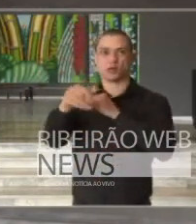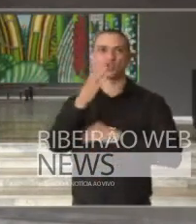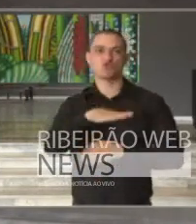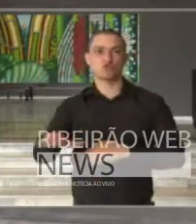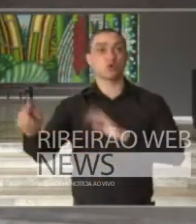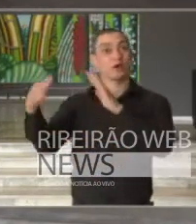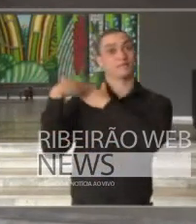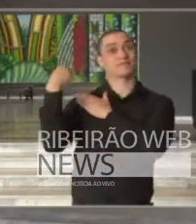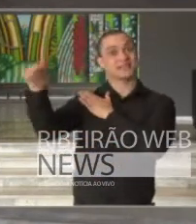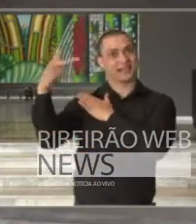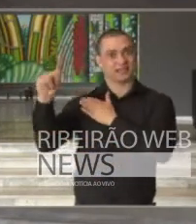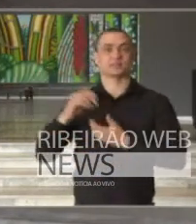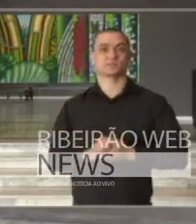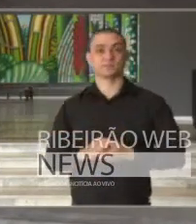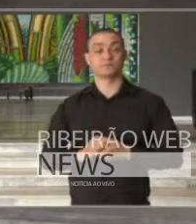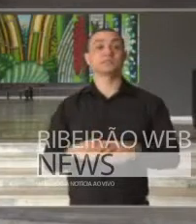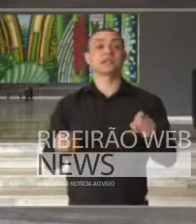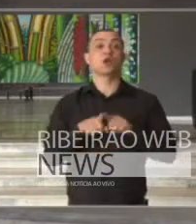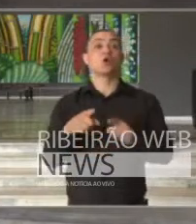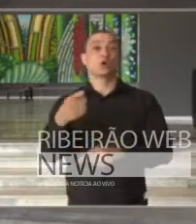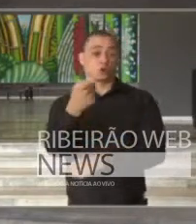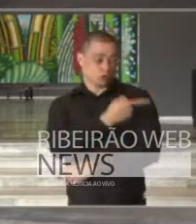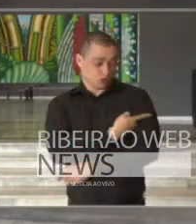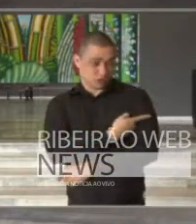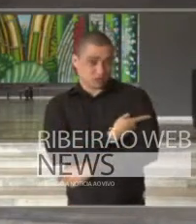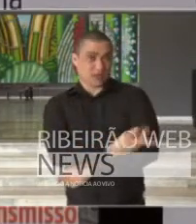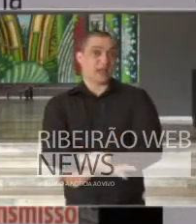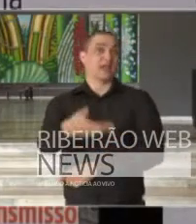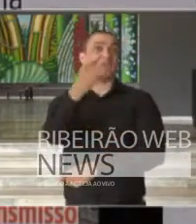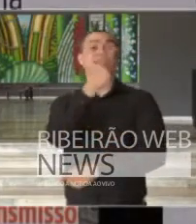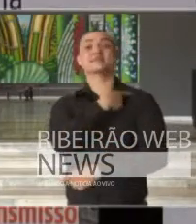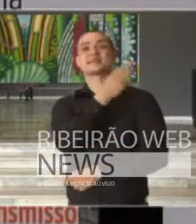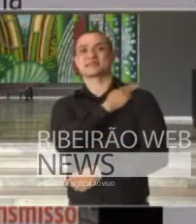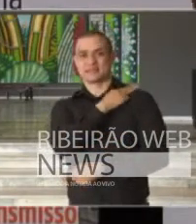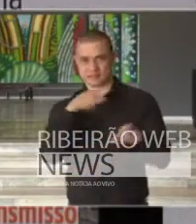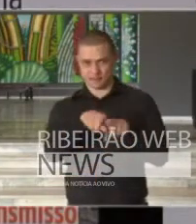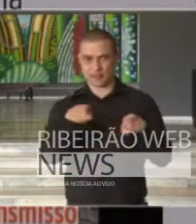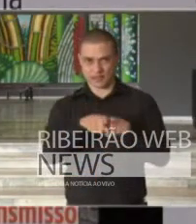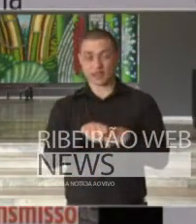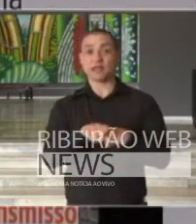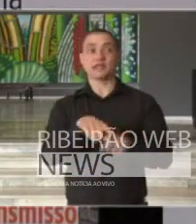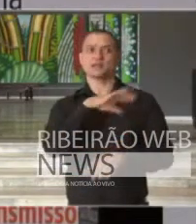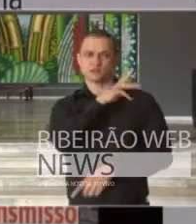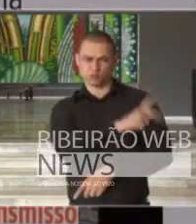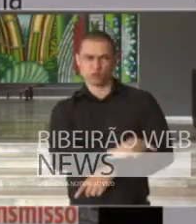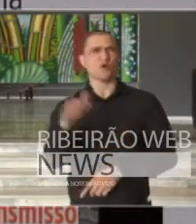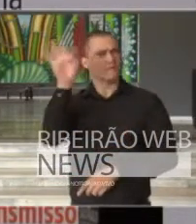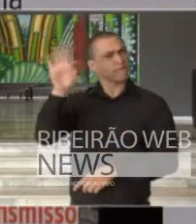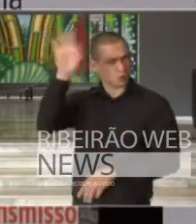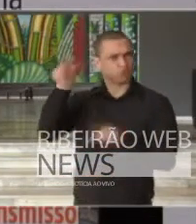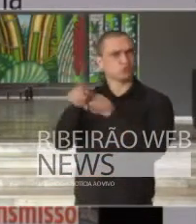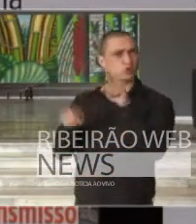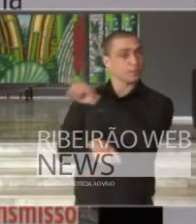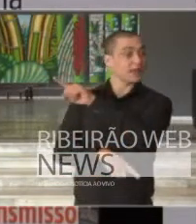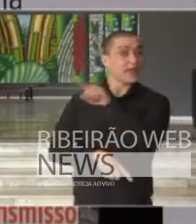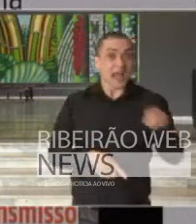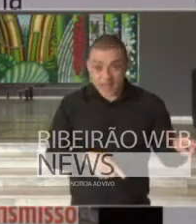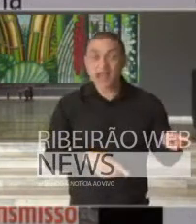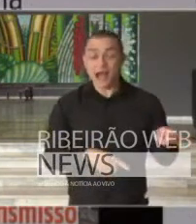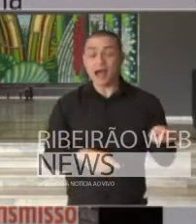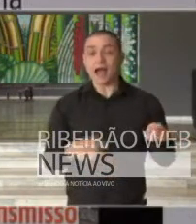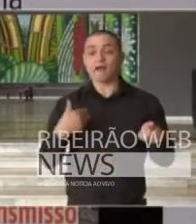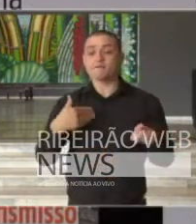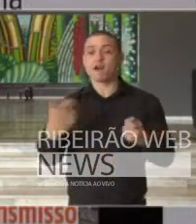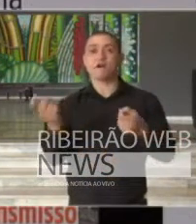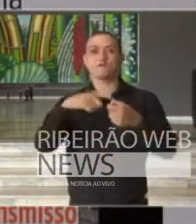passar. E para o ensino fundamental e médio, e posso dizer que também para o ensino superior, nós estamos trabalhando